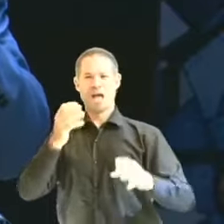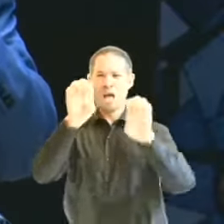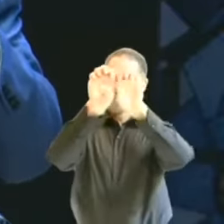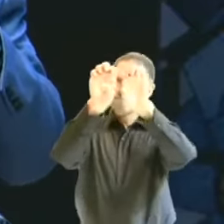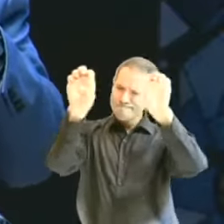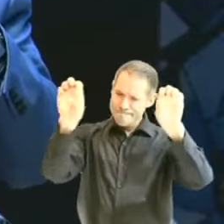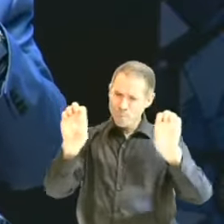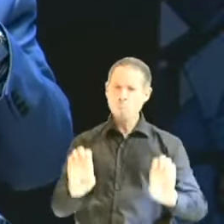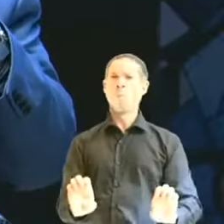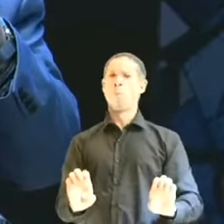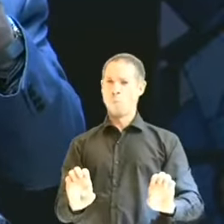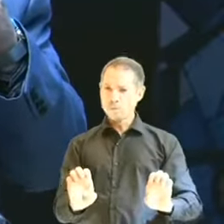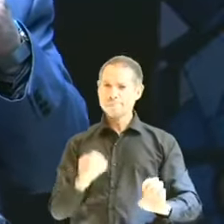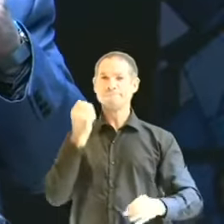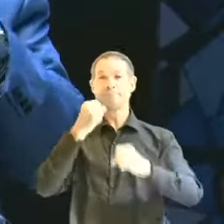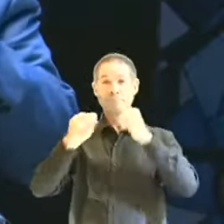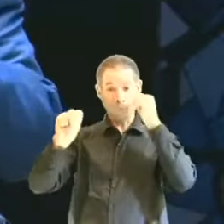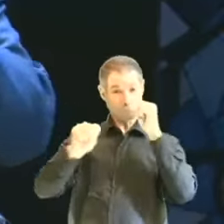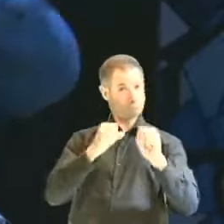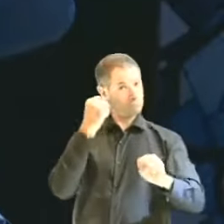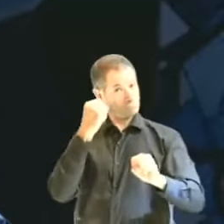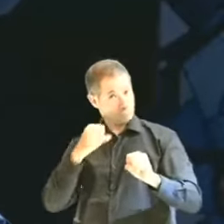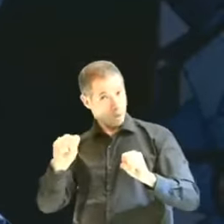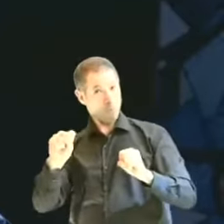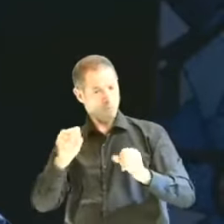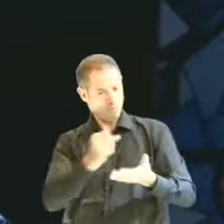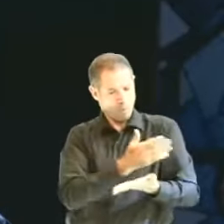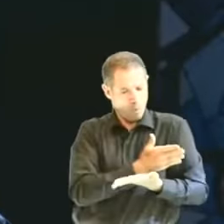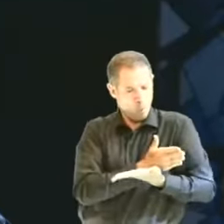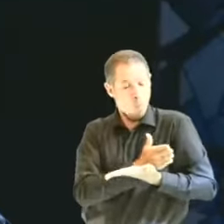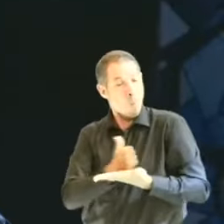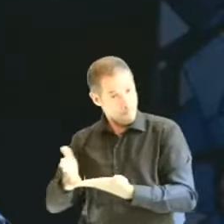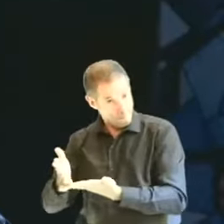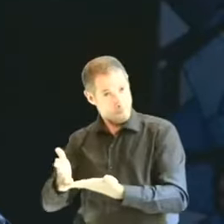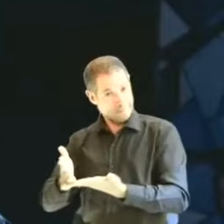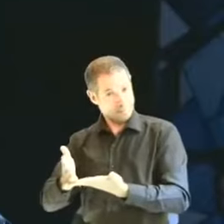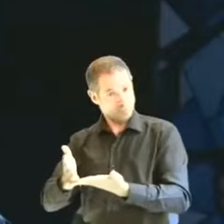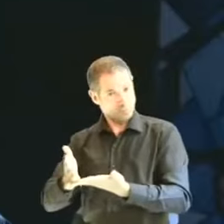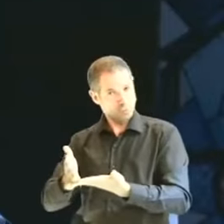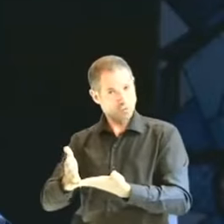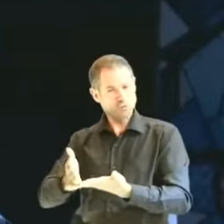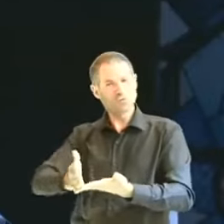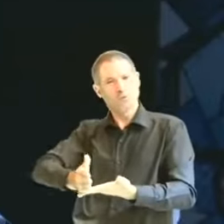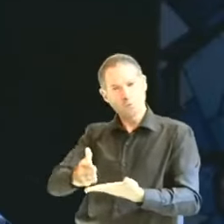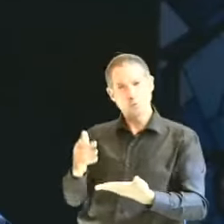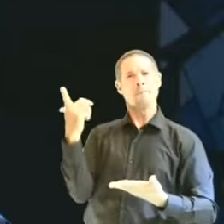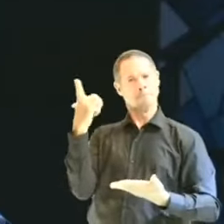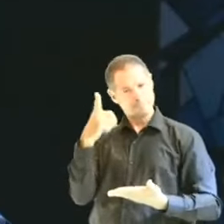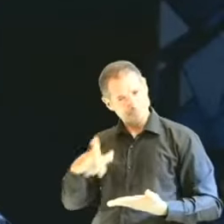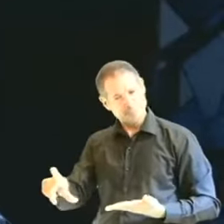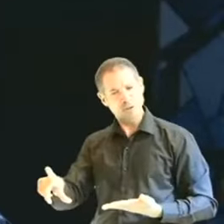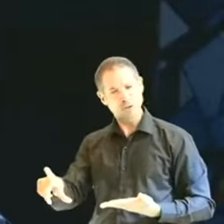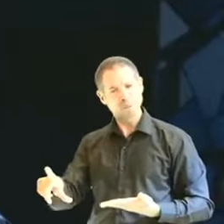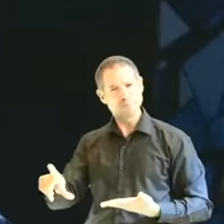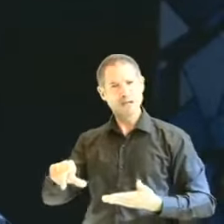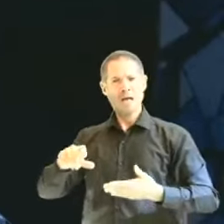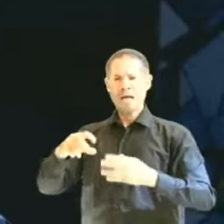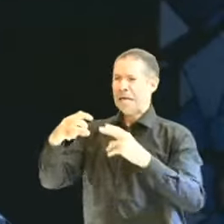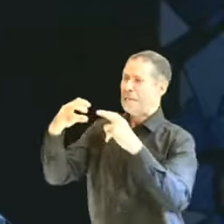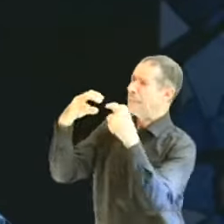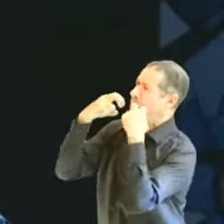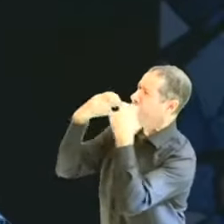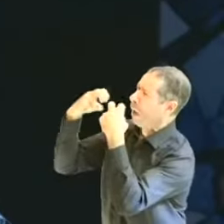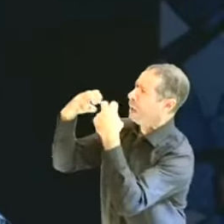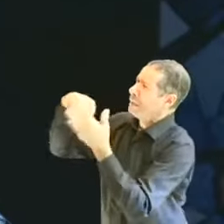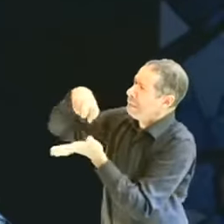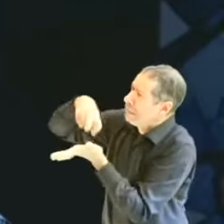estrutura do salmo, ele tinha no começo do salmo a petição, né? O clamor.